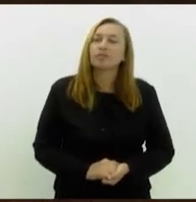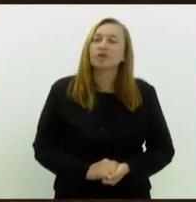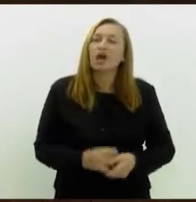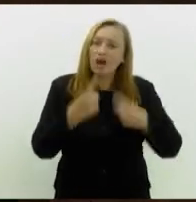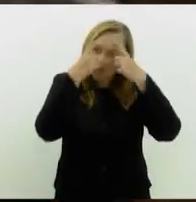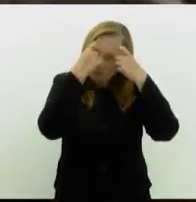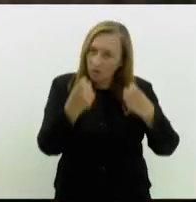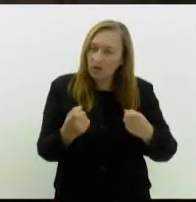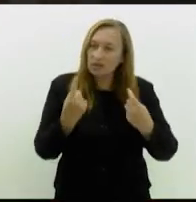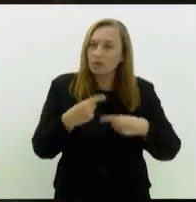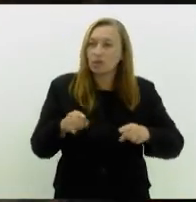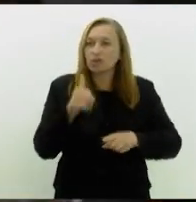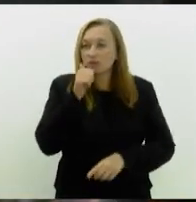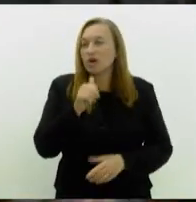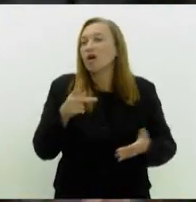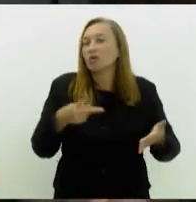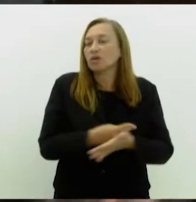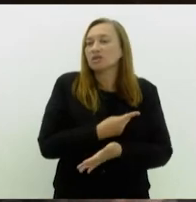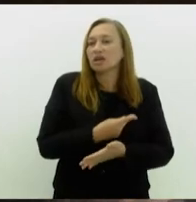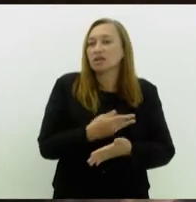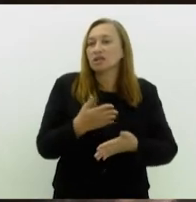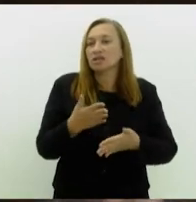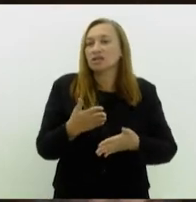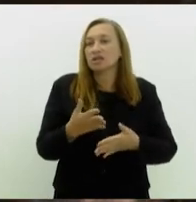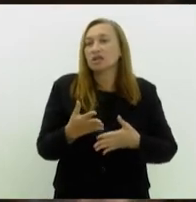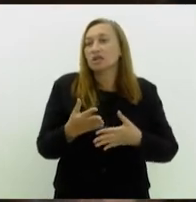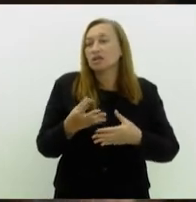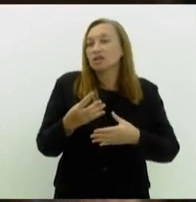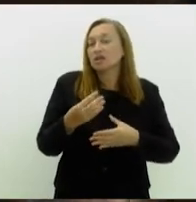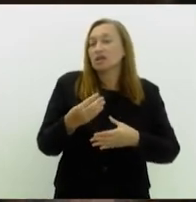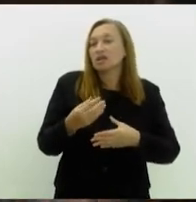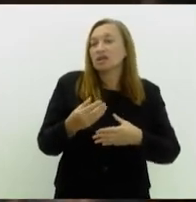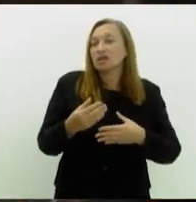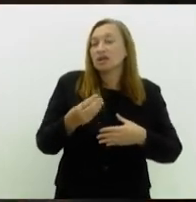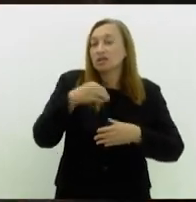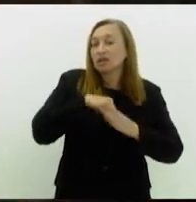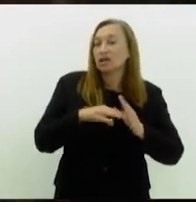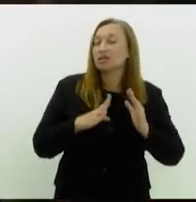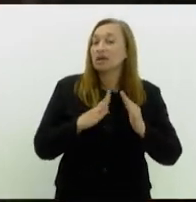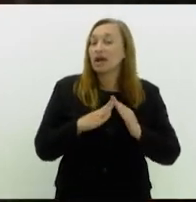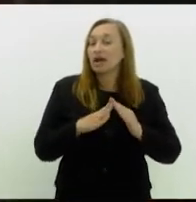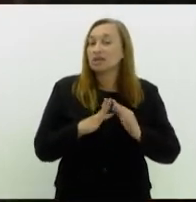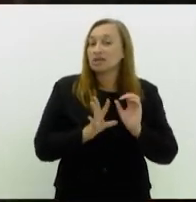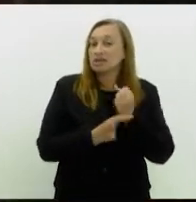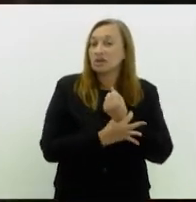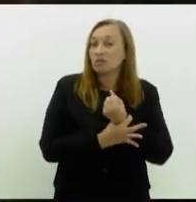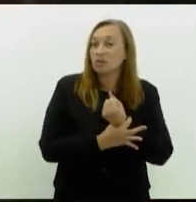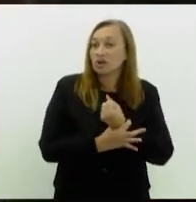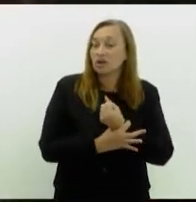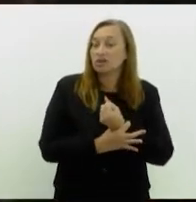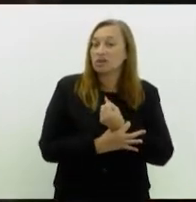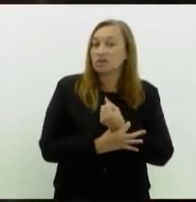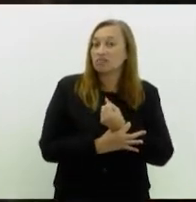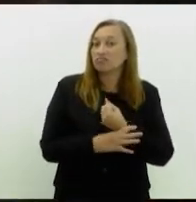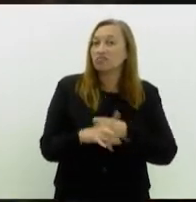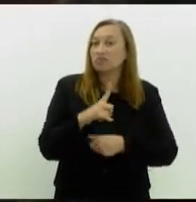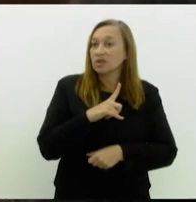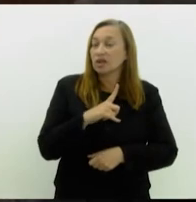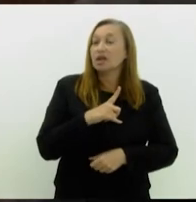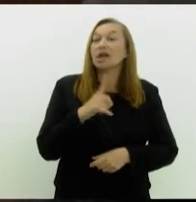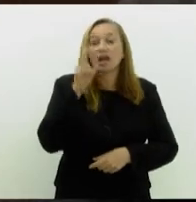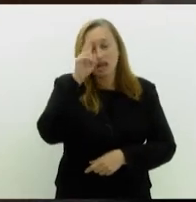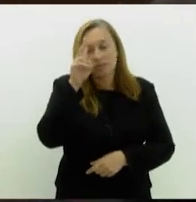violência contra a mulher acontece onde ela deveria estar mais segura que é dentro da sua própria casa e relembrar também que